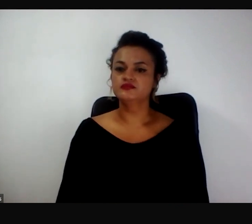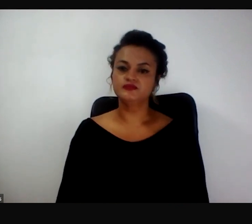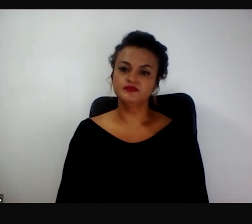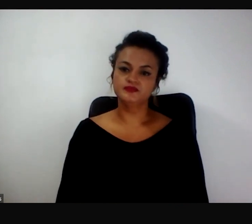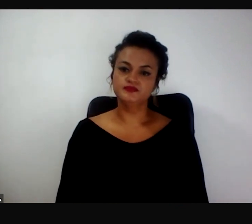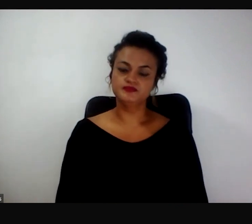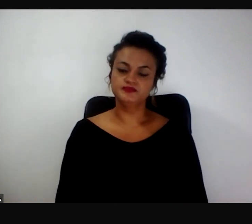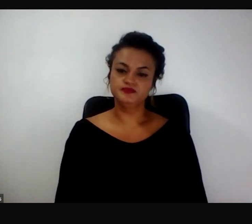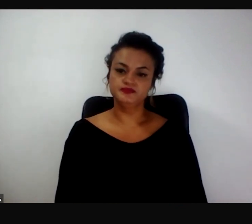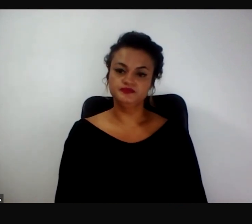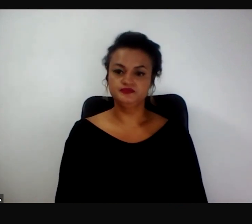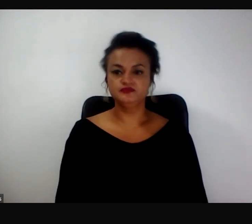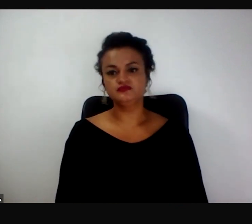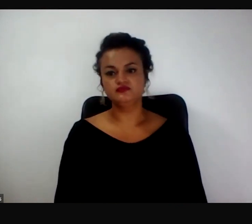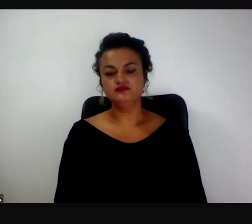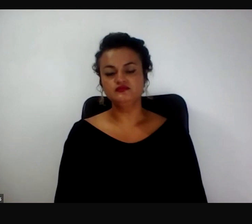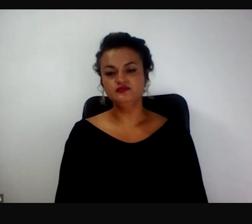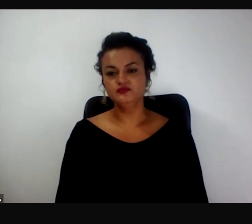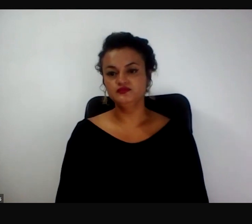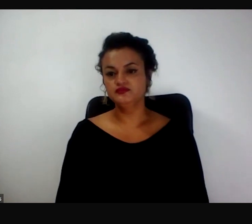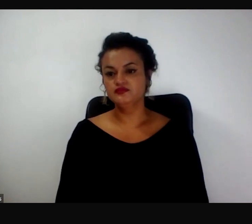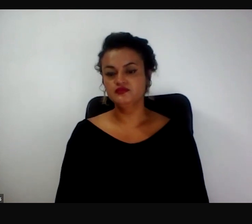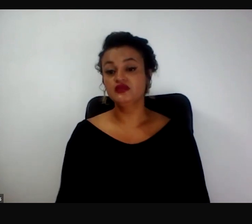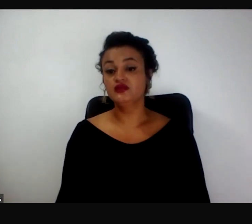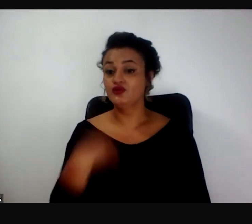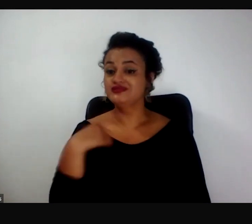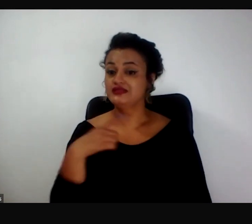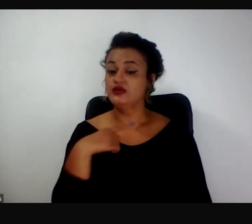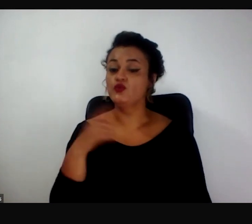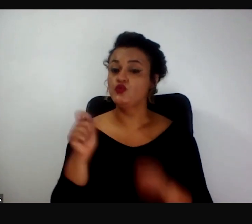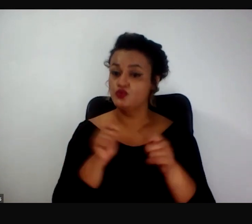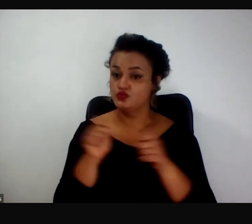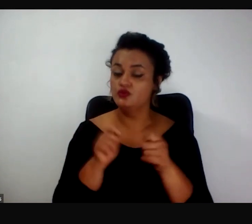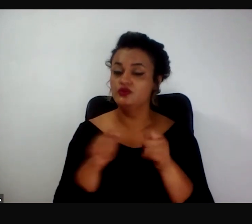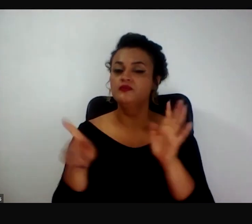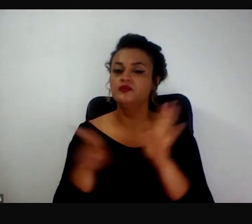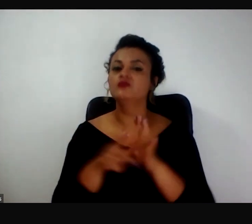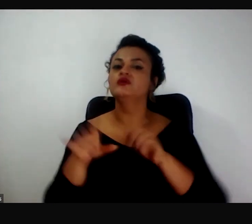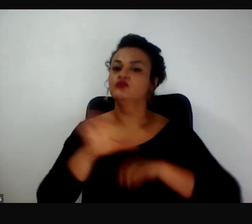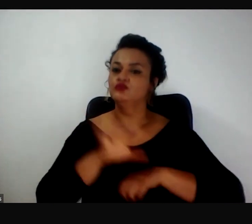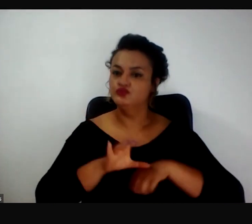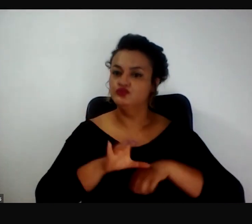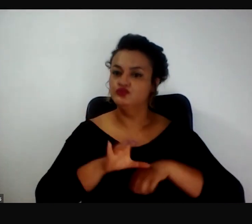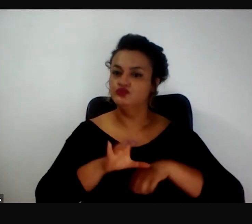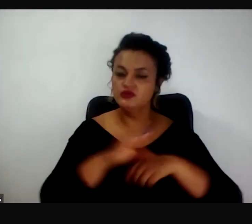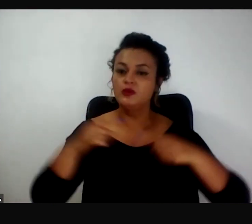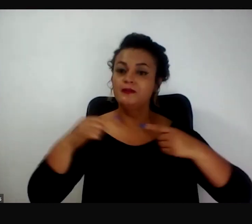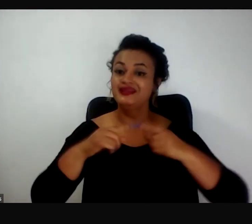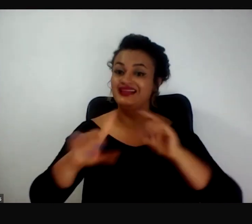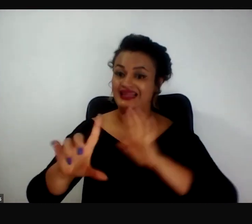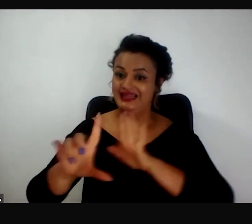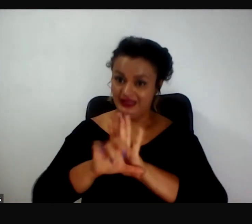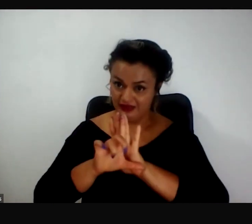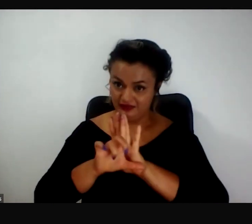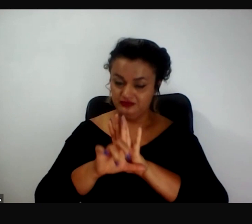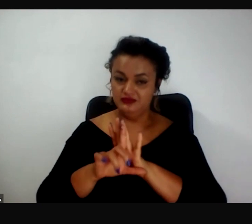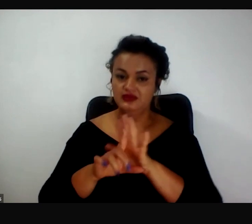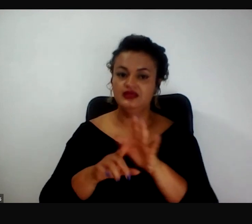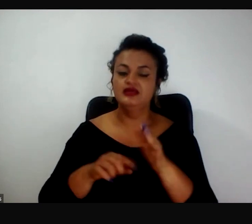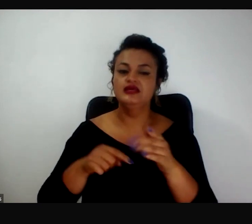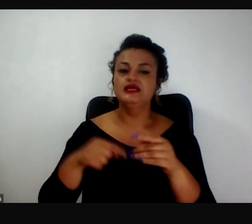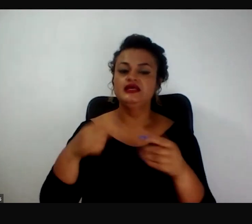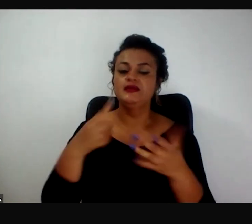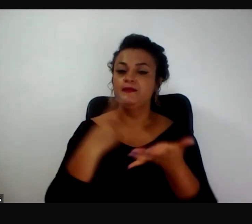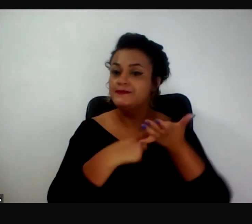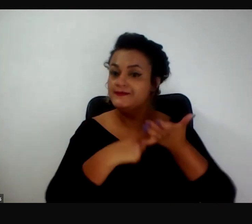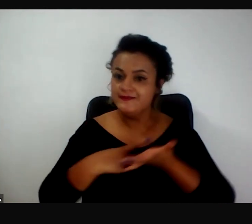Por um lado, temos o controle de constitucionalidade das leis e dos actos do governo que